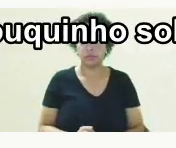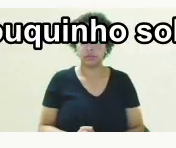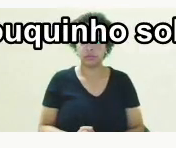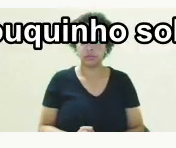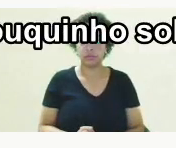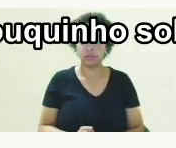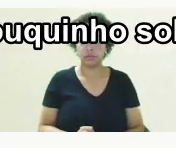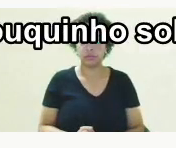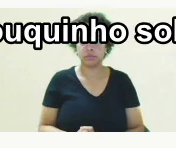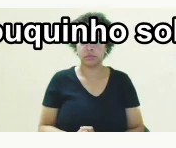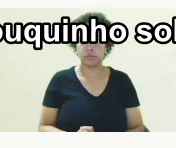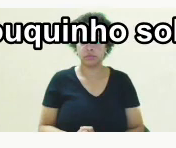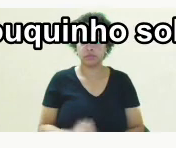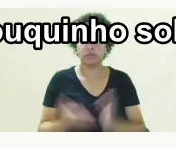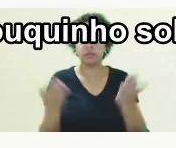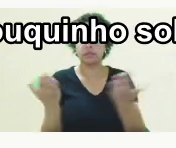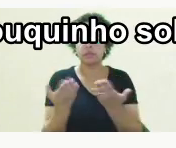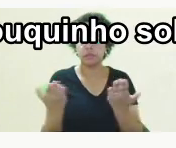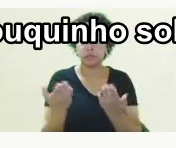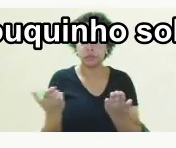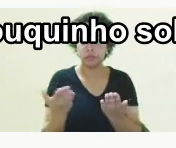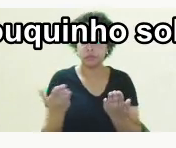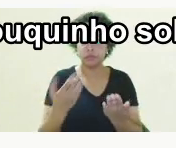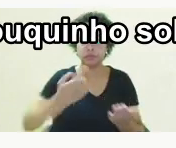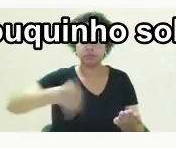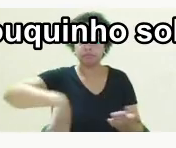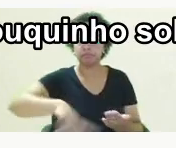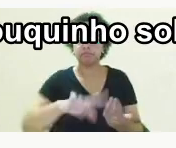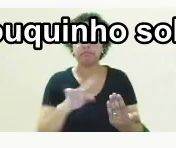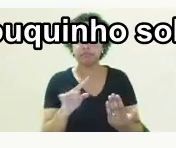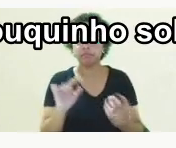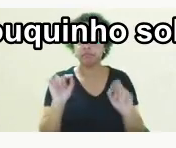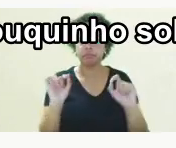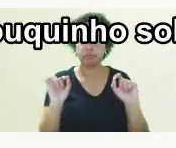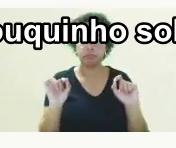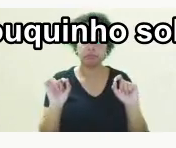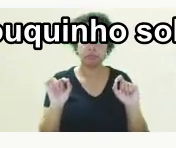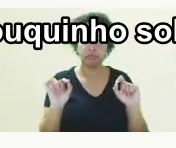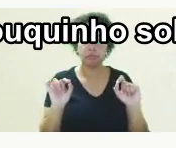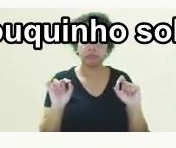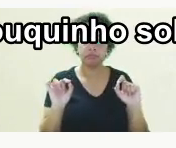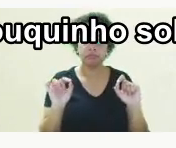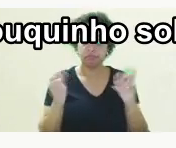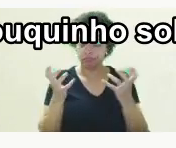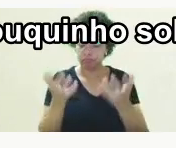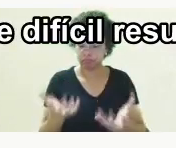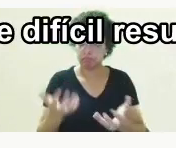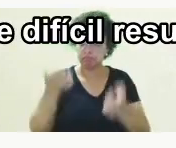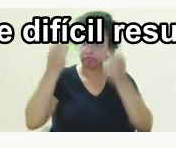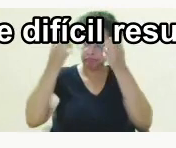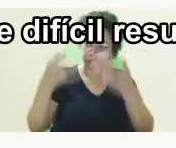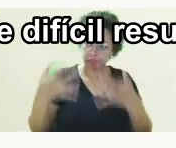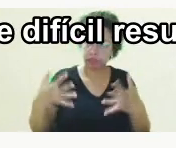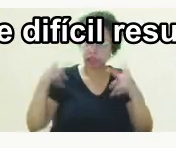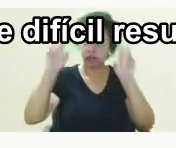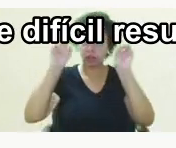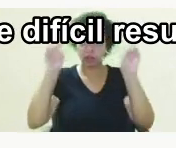mesmo viés. E aí, hoje, a gente quer falar um pouquinho sobre esse tema com vocês,